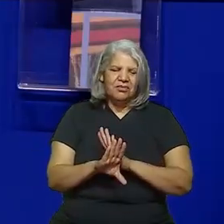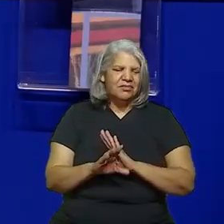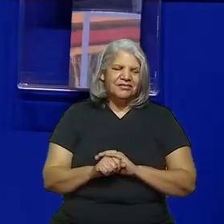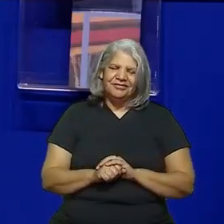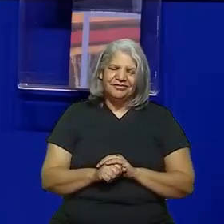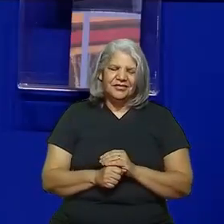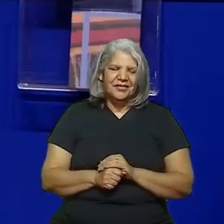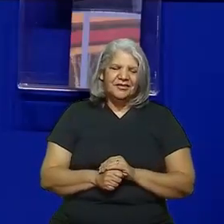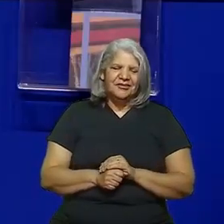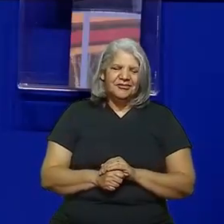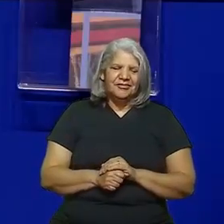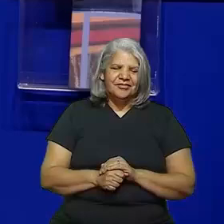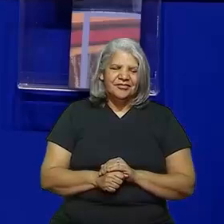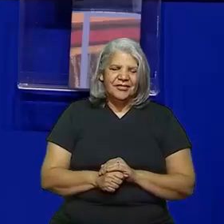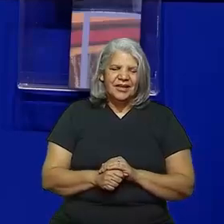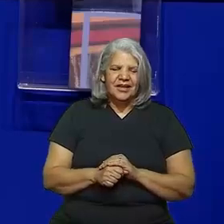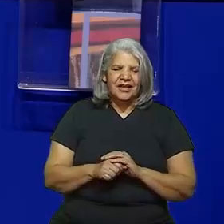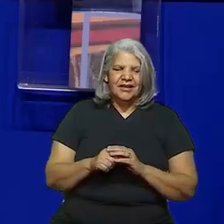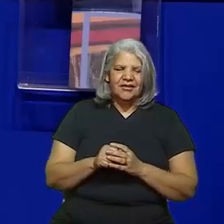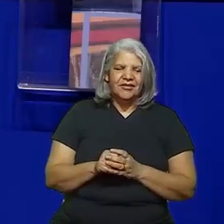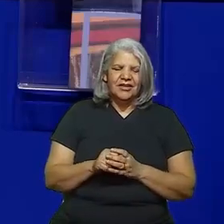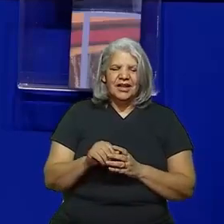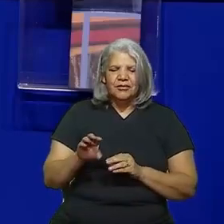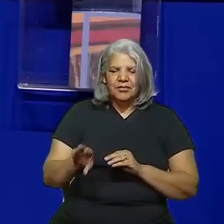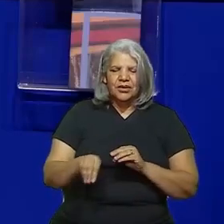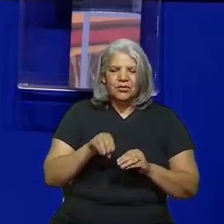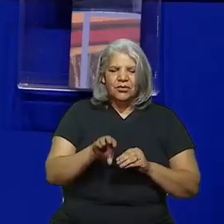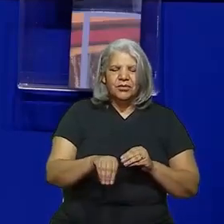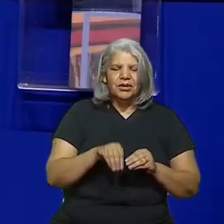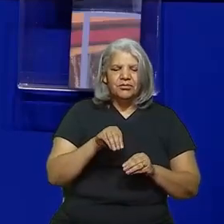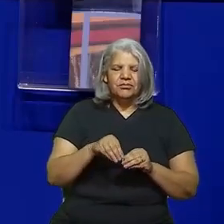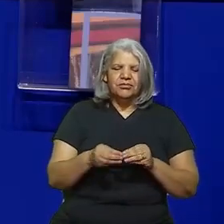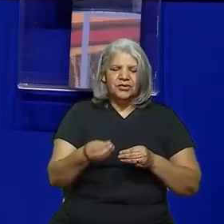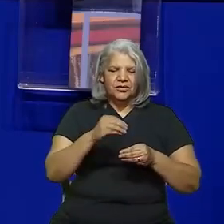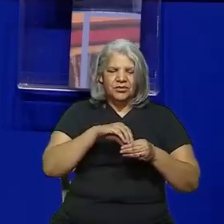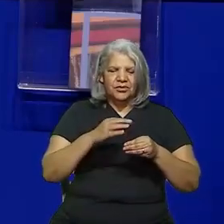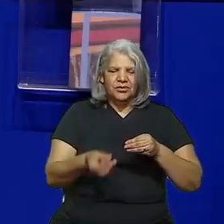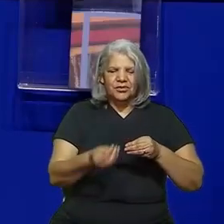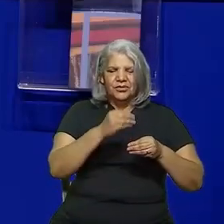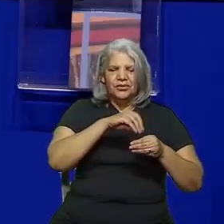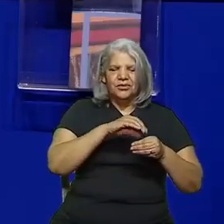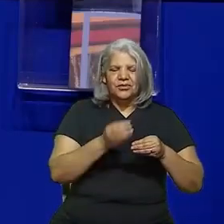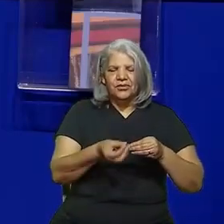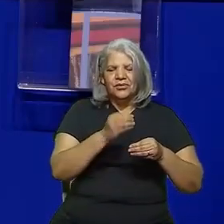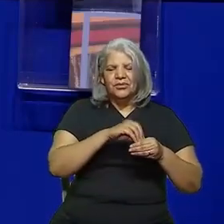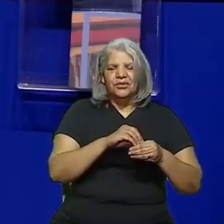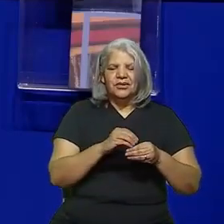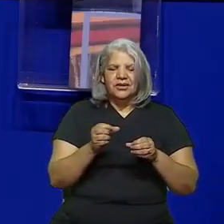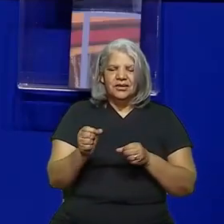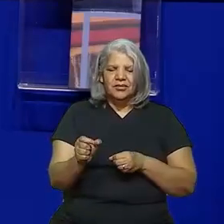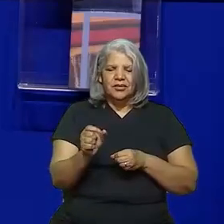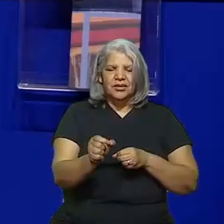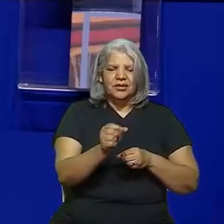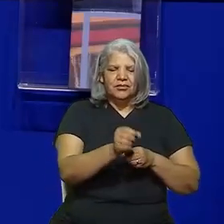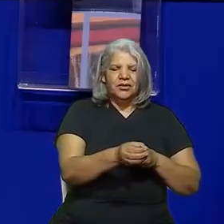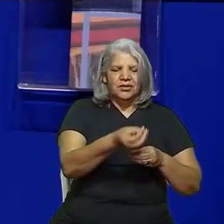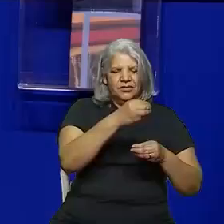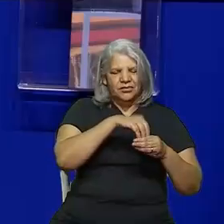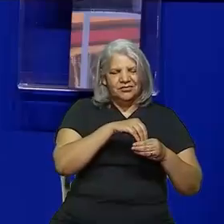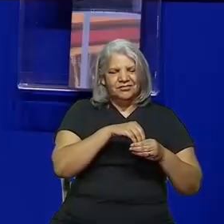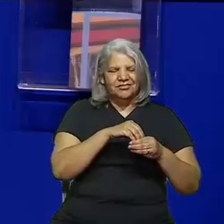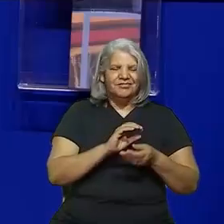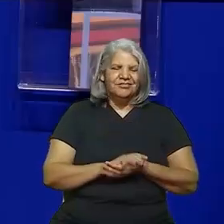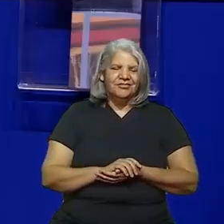nas cinzas até pegar todas as bolinhas e pôr numa caixa que está lá. Eu falei, mas o que era